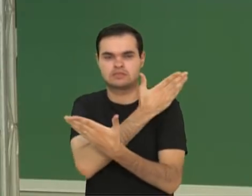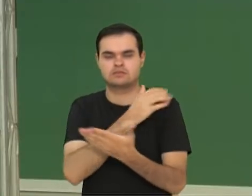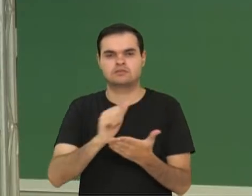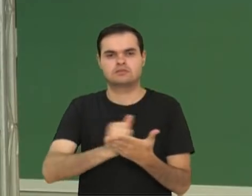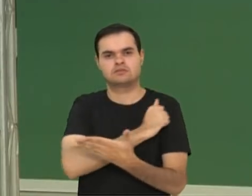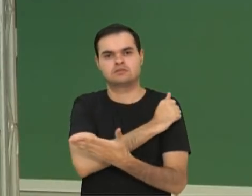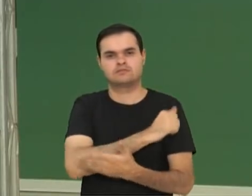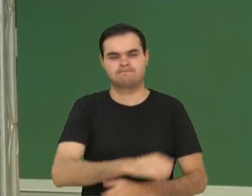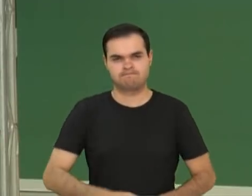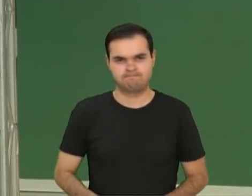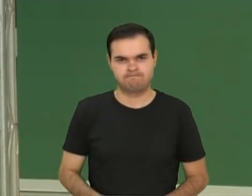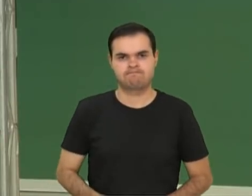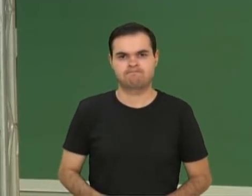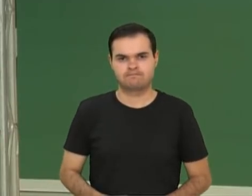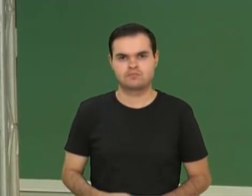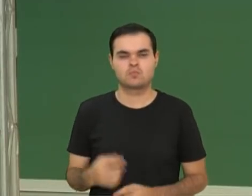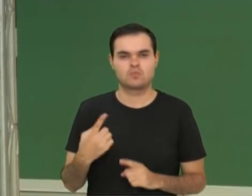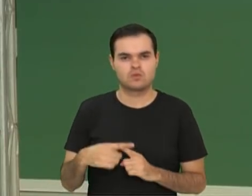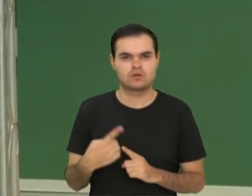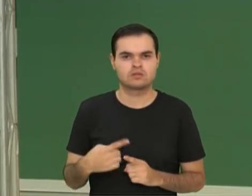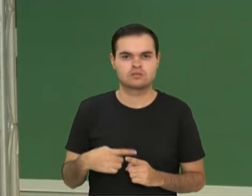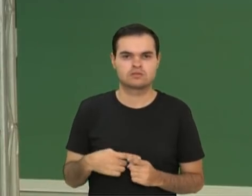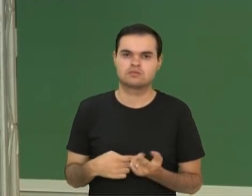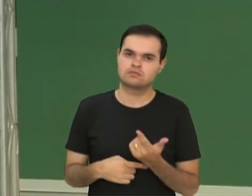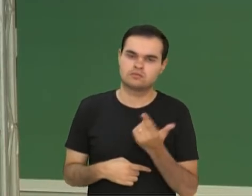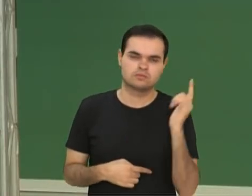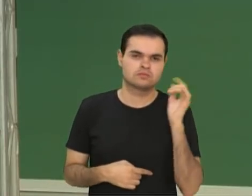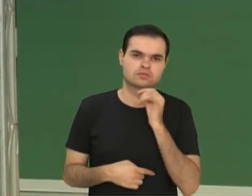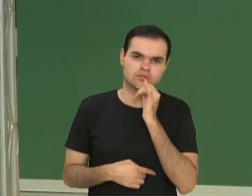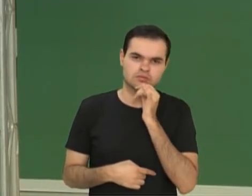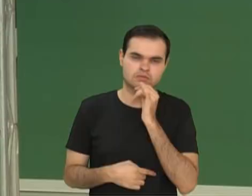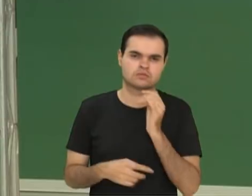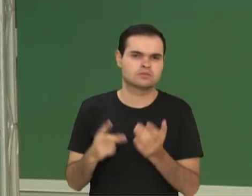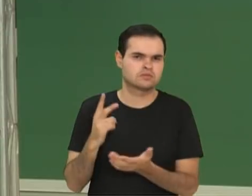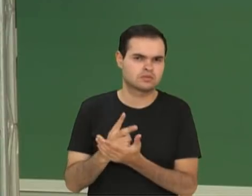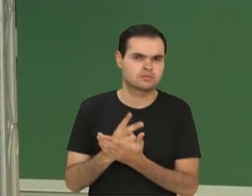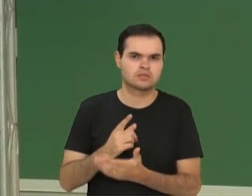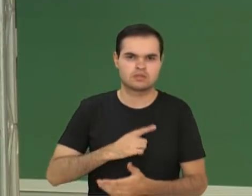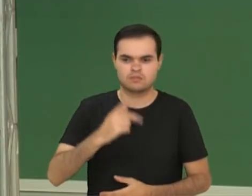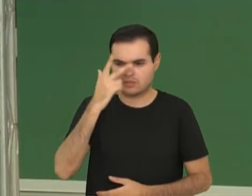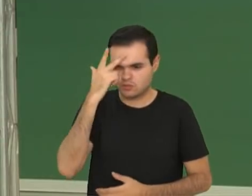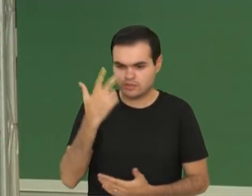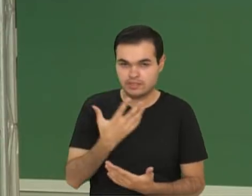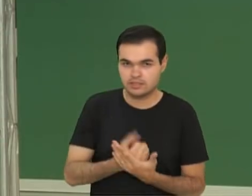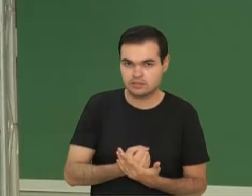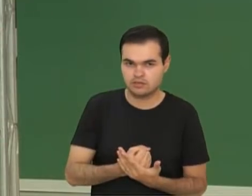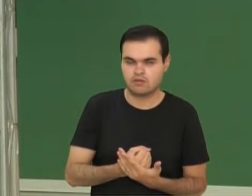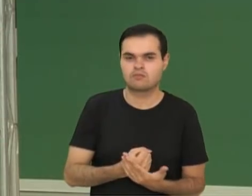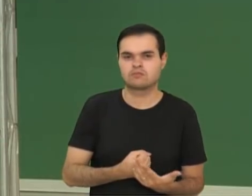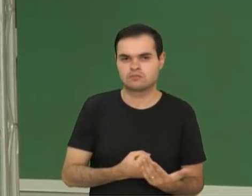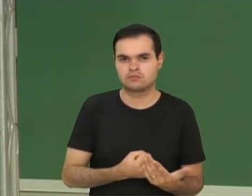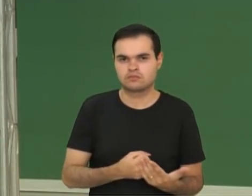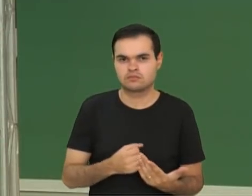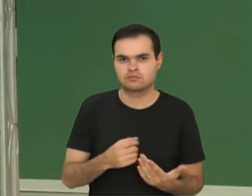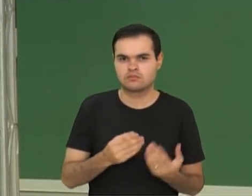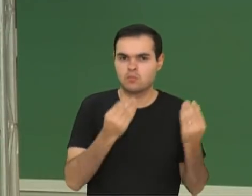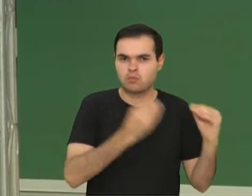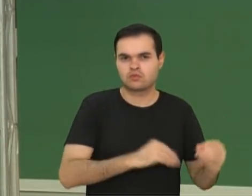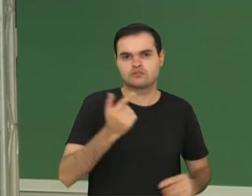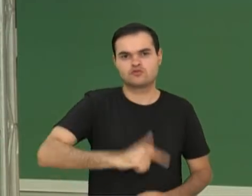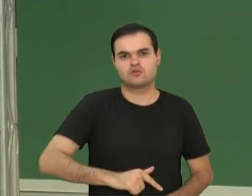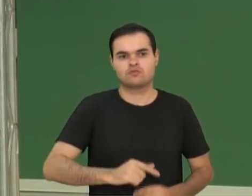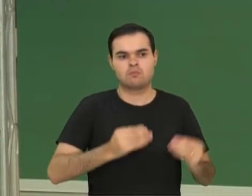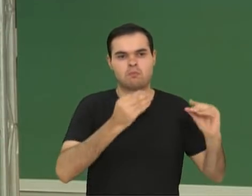internet. Como já vimos e existem inúmeros exemplos, sempre tem alguém que acaba salvando aquilo e acaba